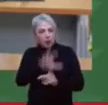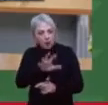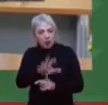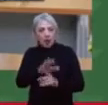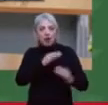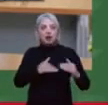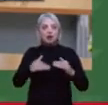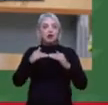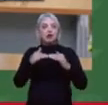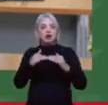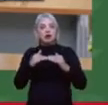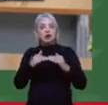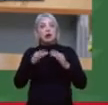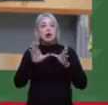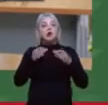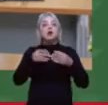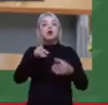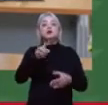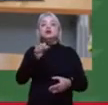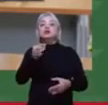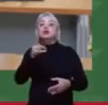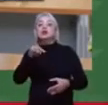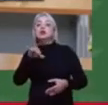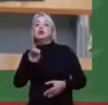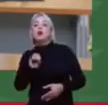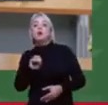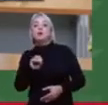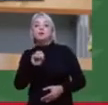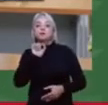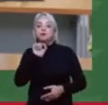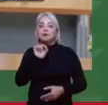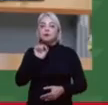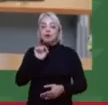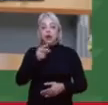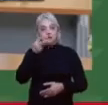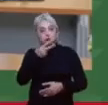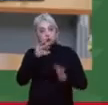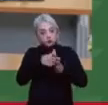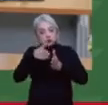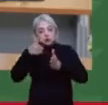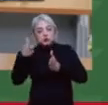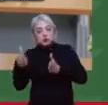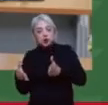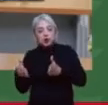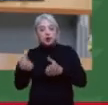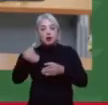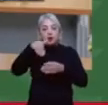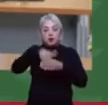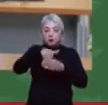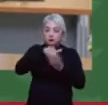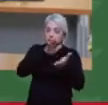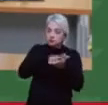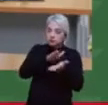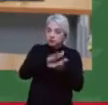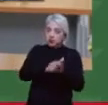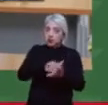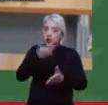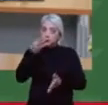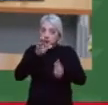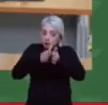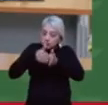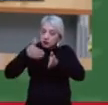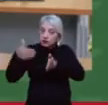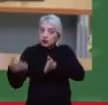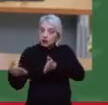e o elemento distritão. Por que nós não queremos o distritão? No segundo bloco, vamos trabalhar o tema do voto impresso. E no terceiro bloco,